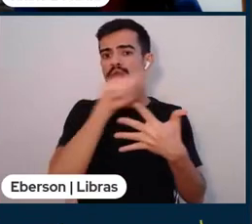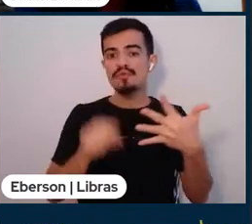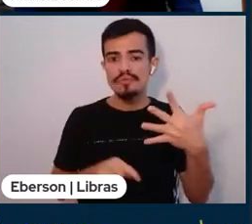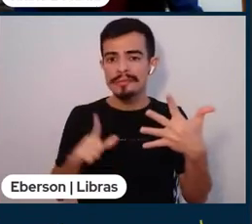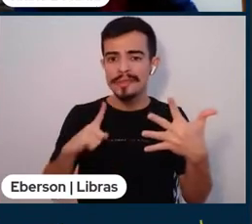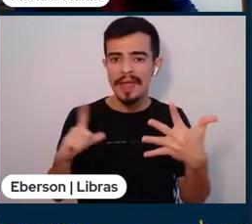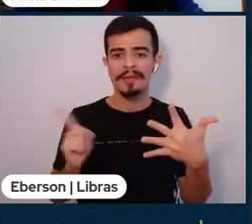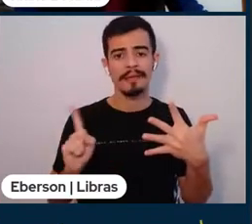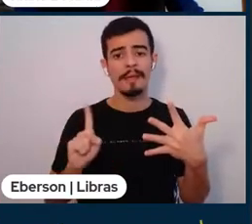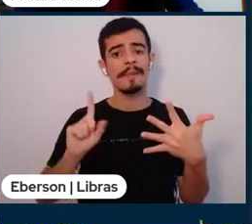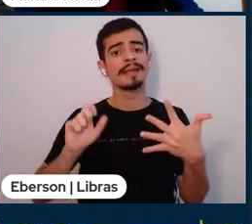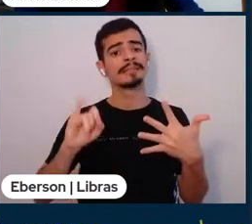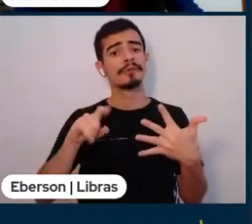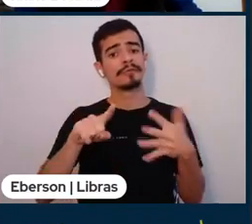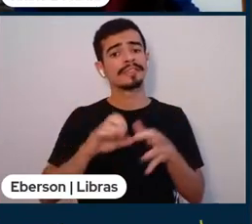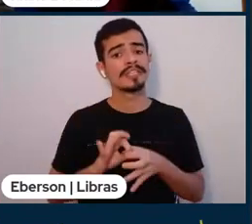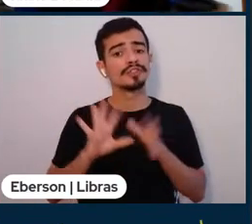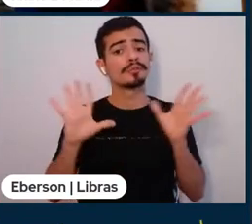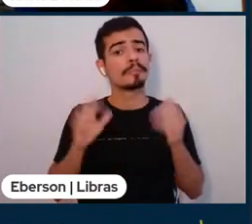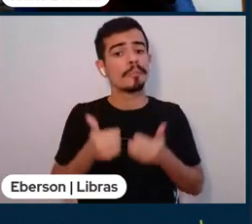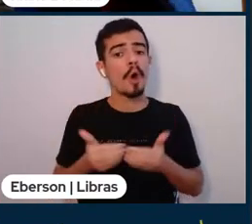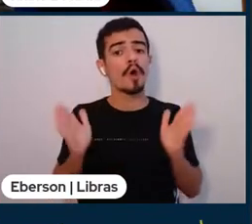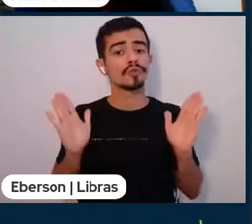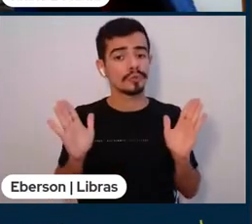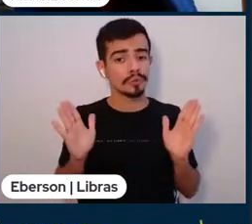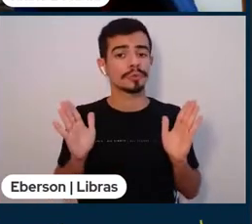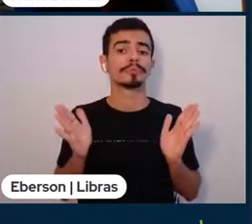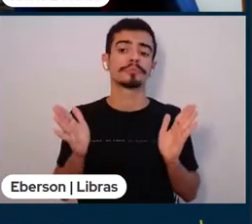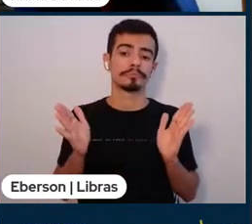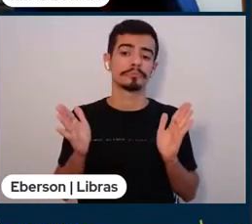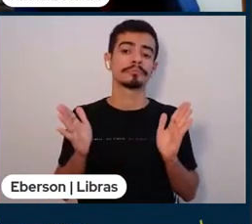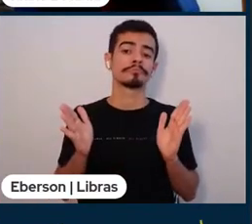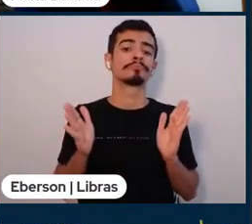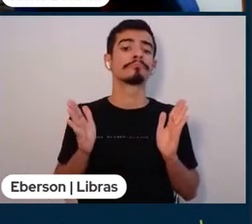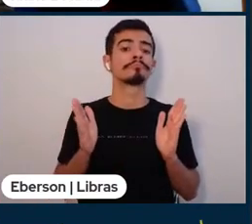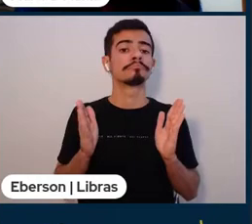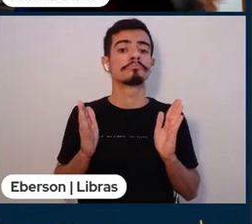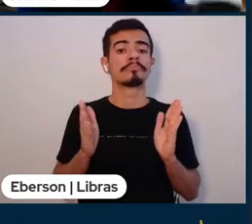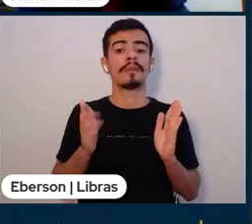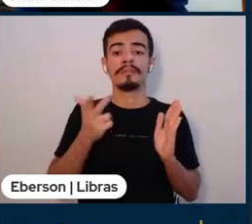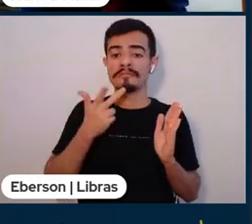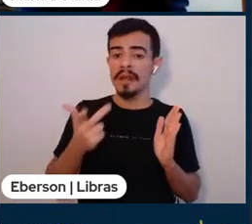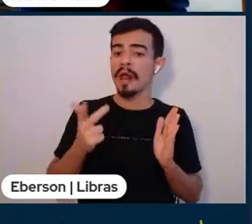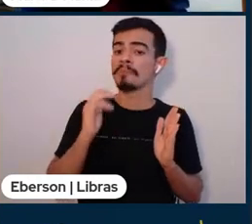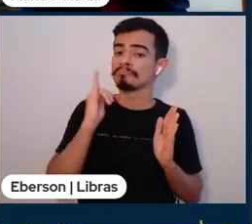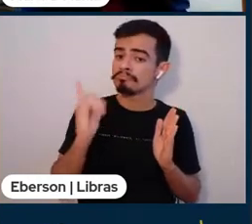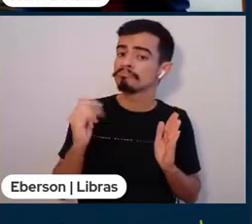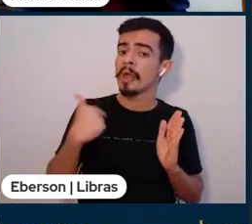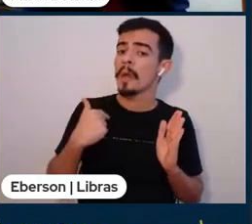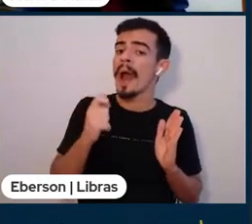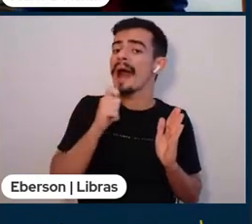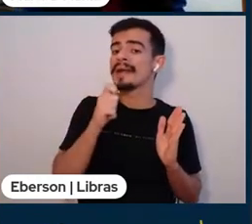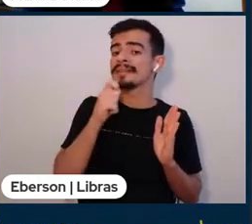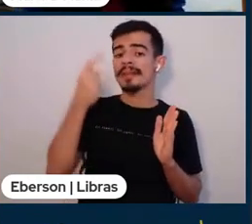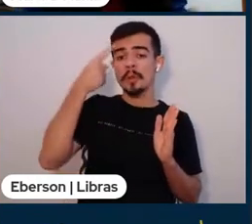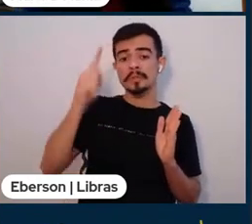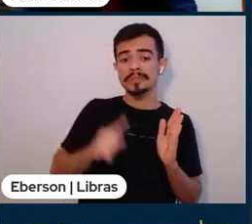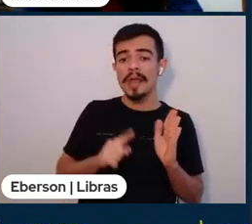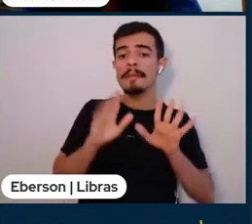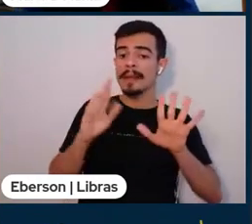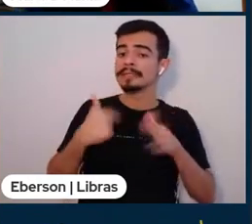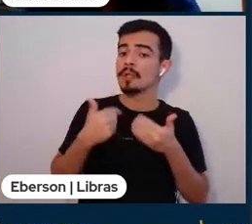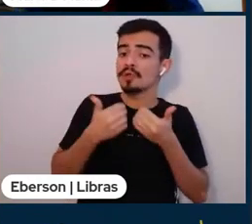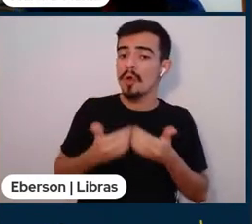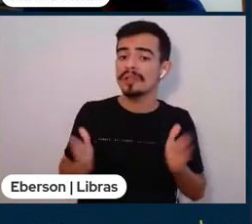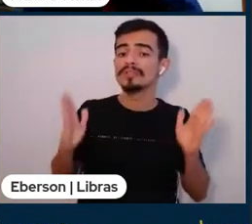estiver disposto e disposta a dizer que estou disposto a aprender sobre isso, não sei. Mas